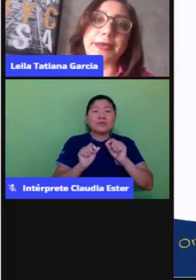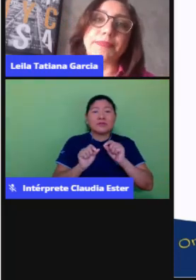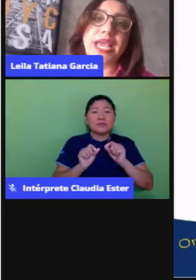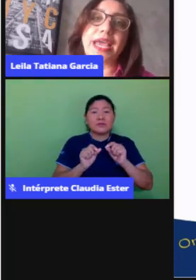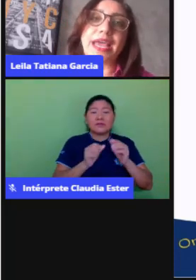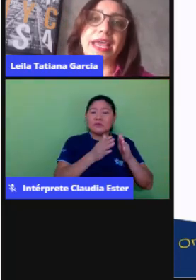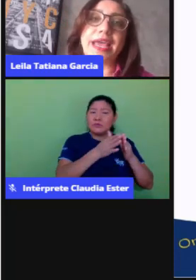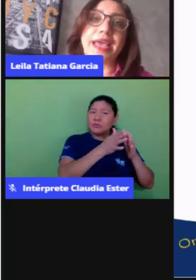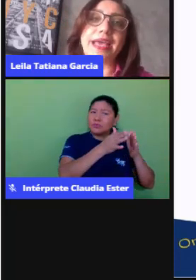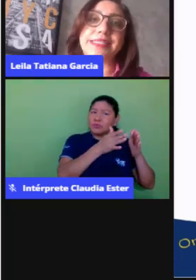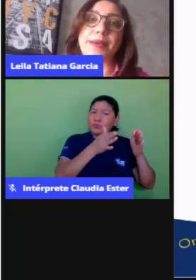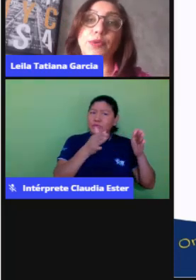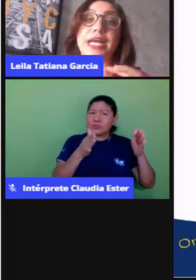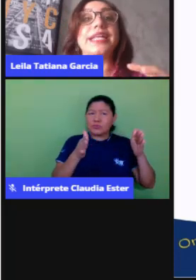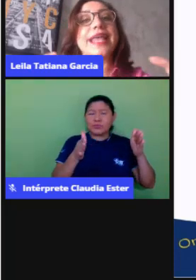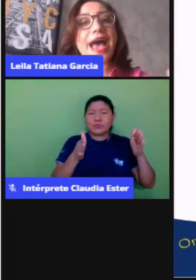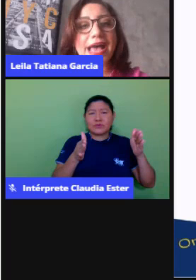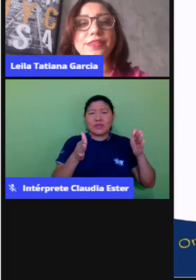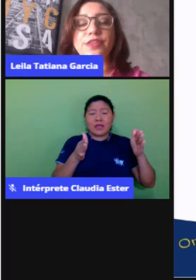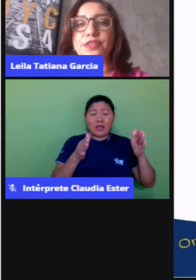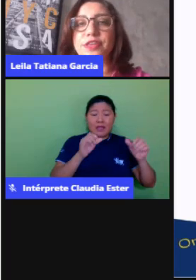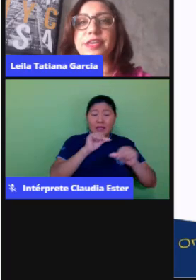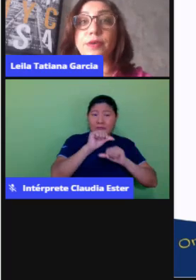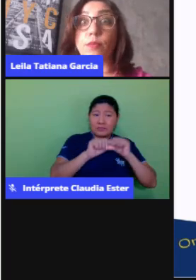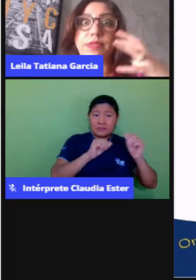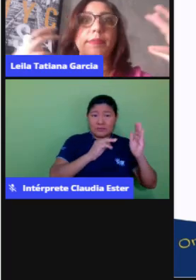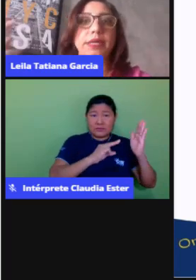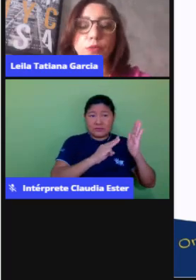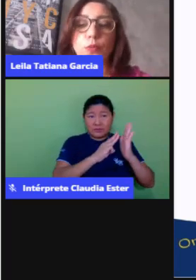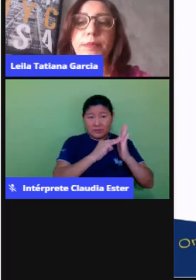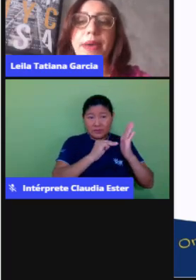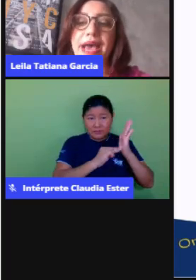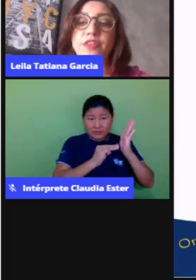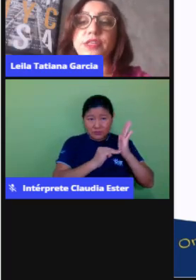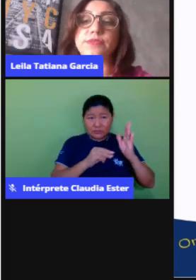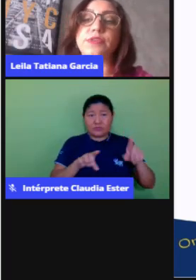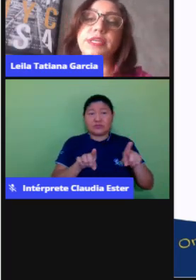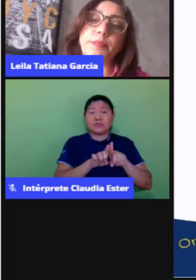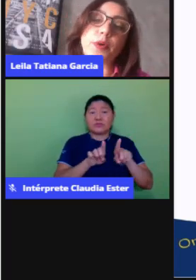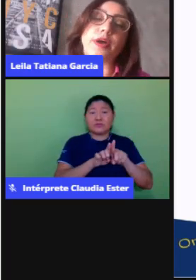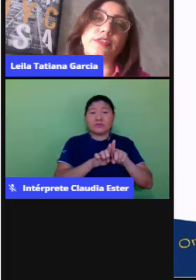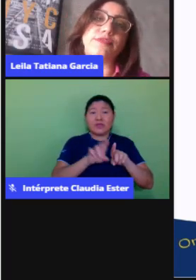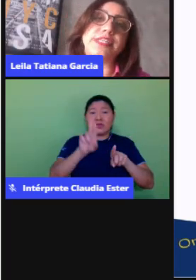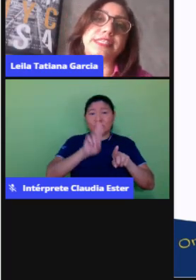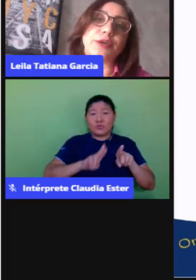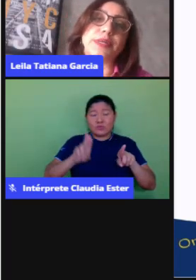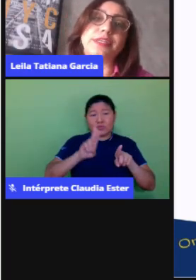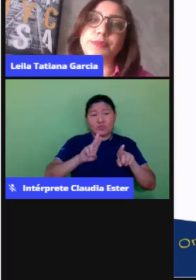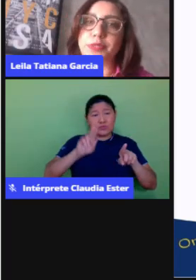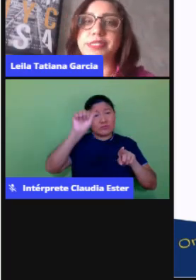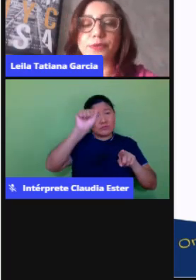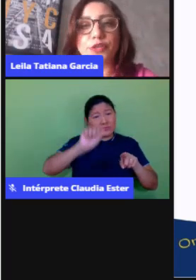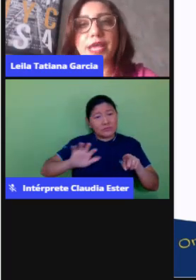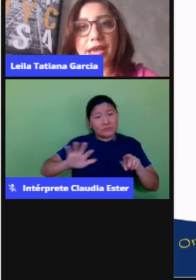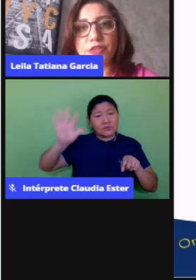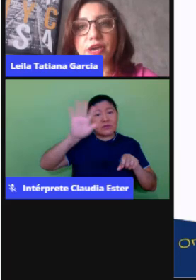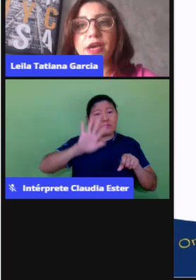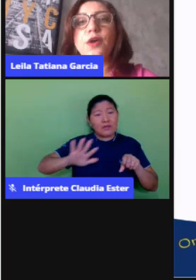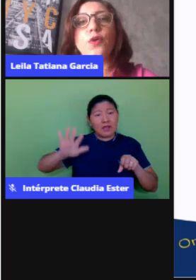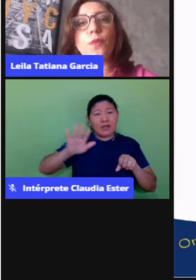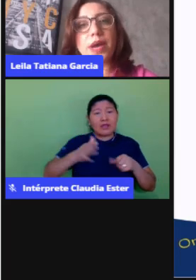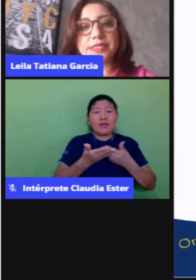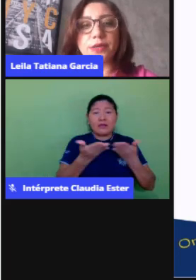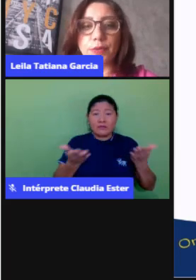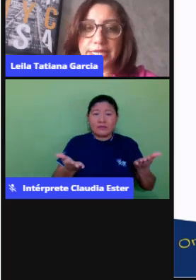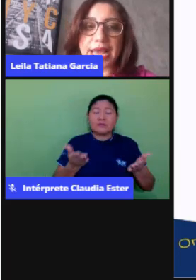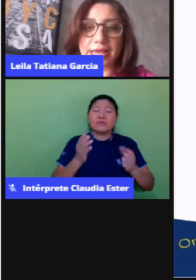toda essa modalidade de trabalhando com imagens, você pode fazer uma transposição